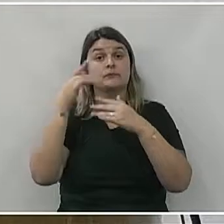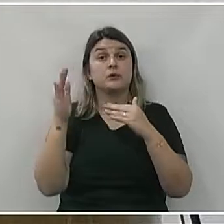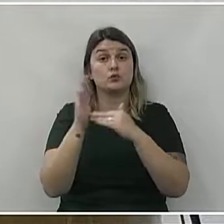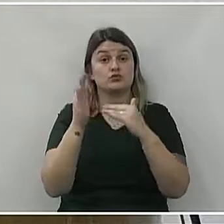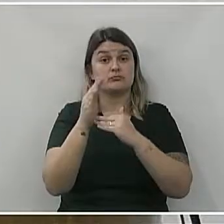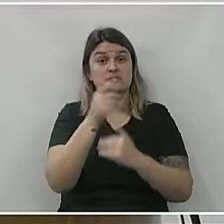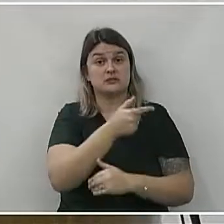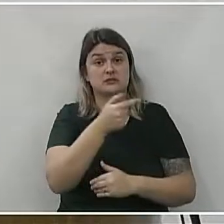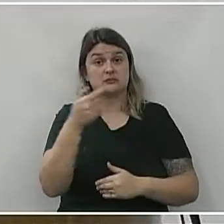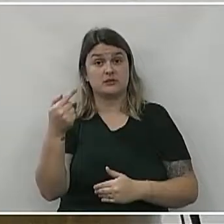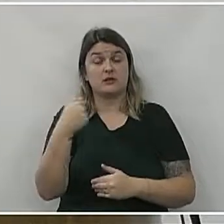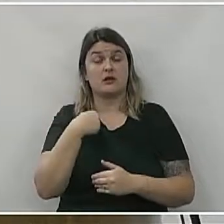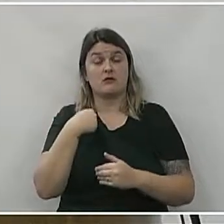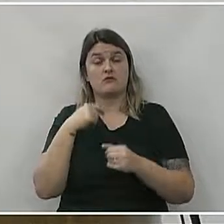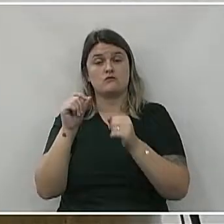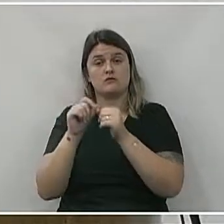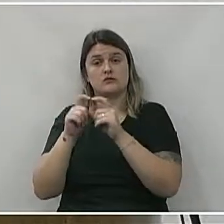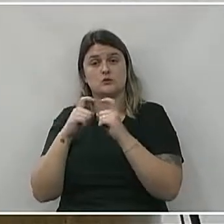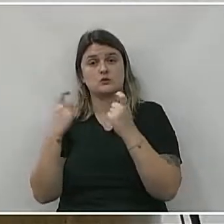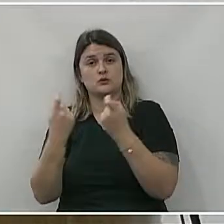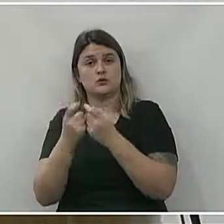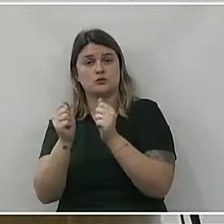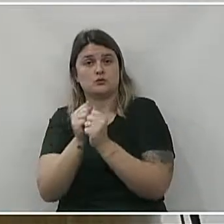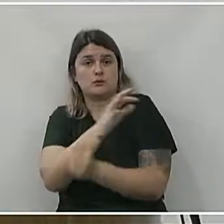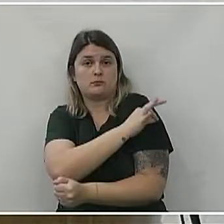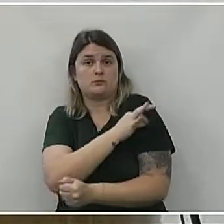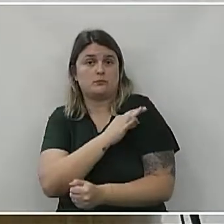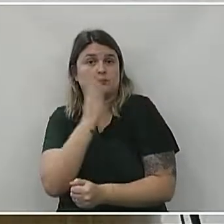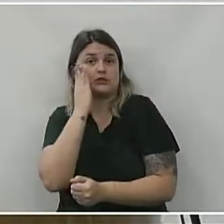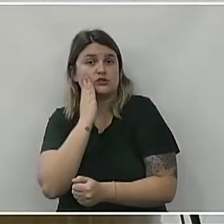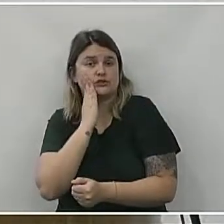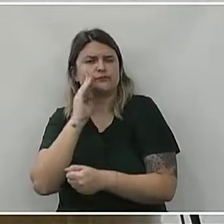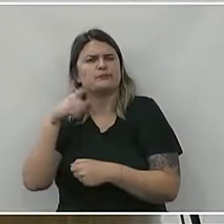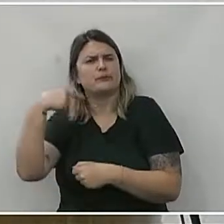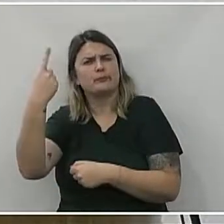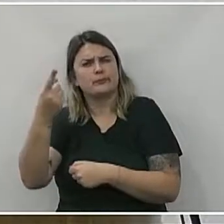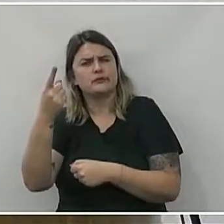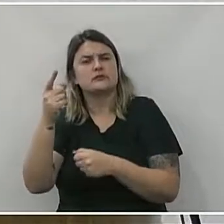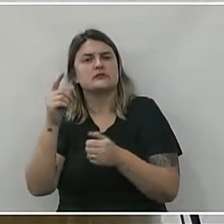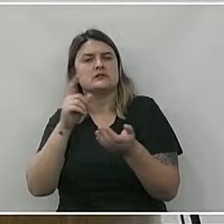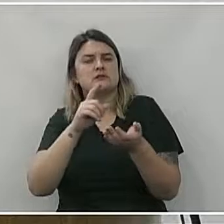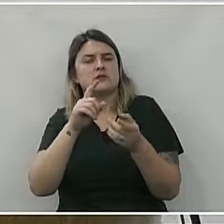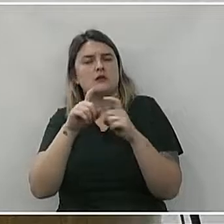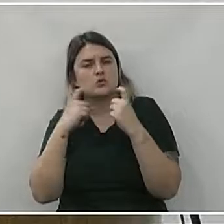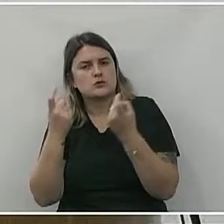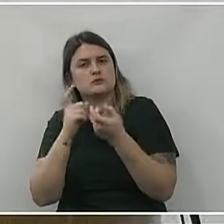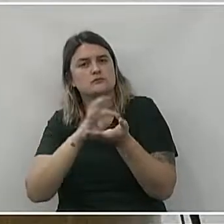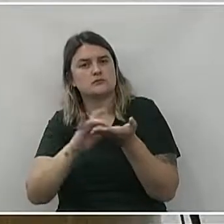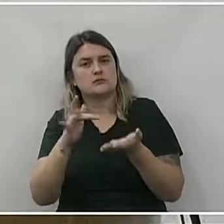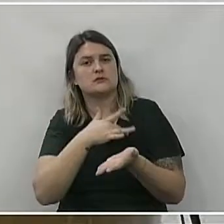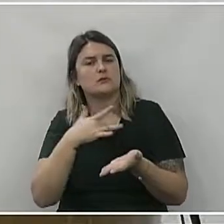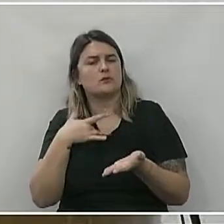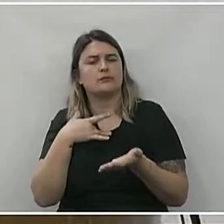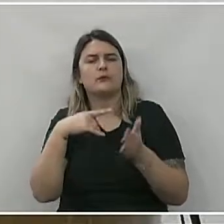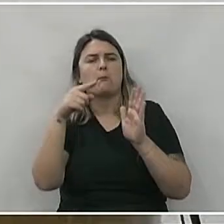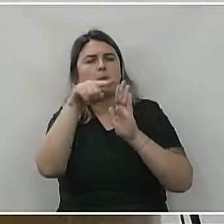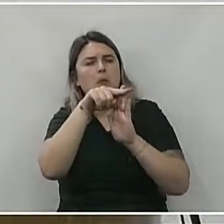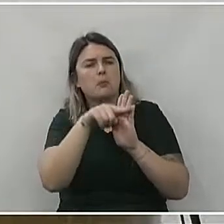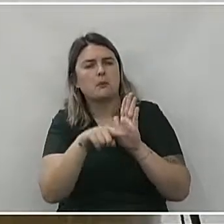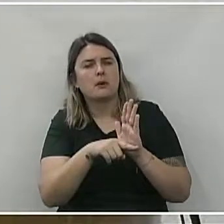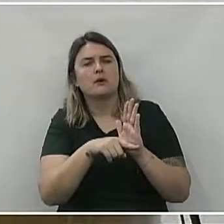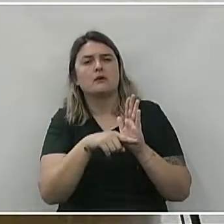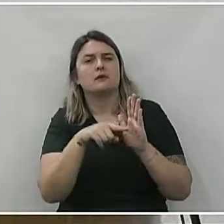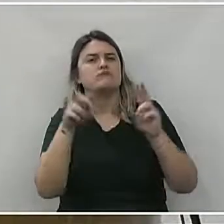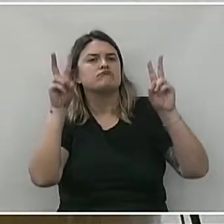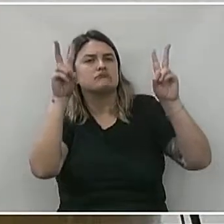semana estive reunido com o prefeito Bashir Abbas e posteriormente me reuni com o secretário de Saúde para tratar de assuntos